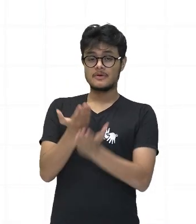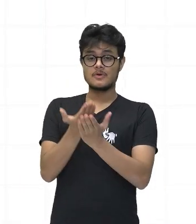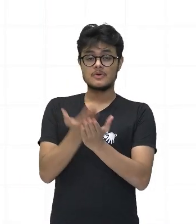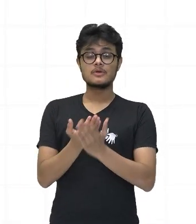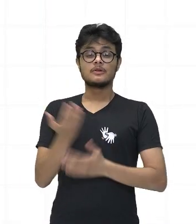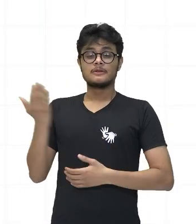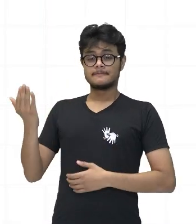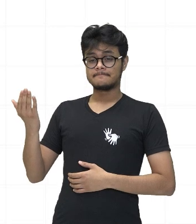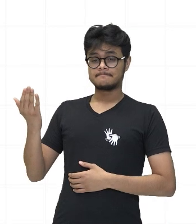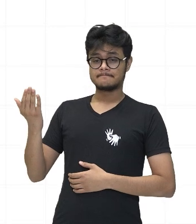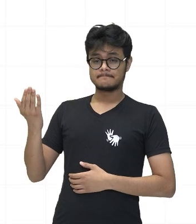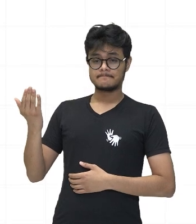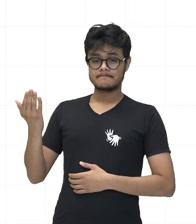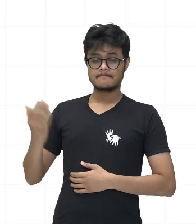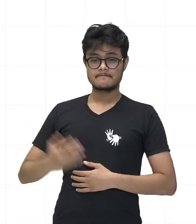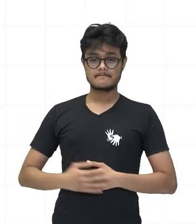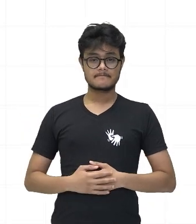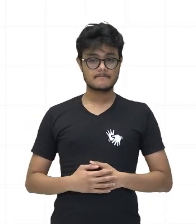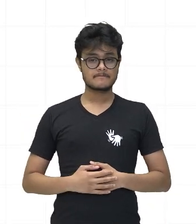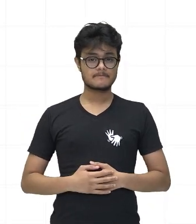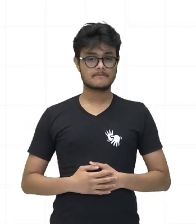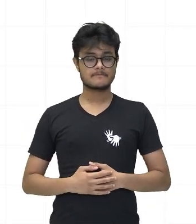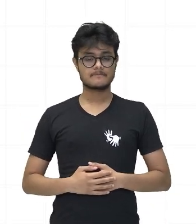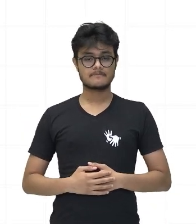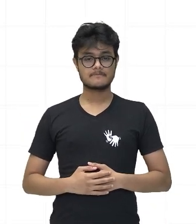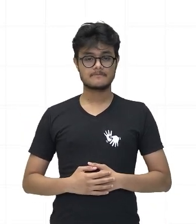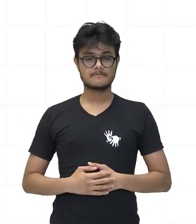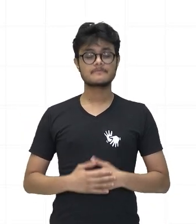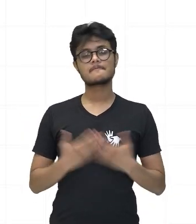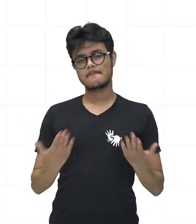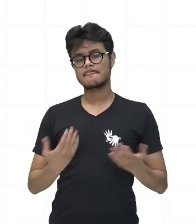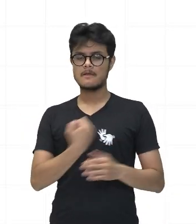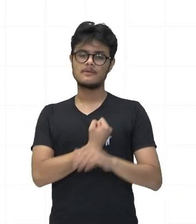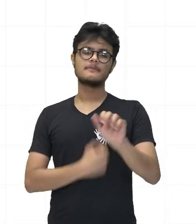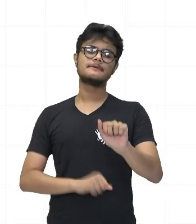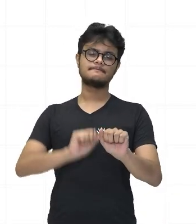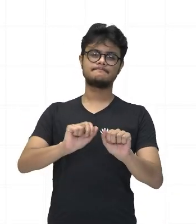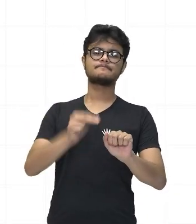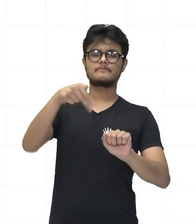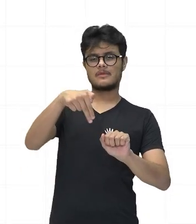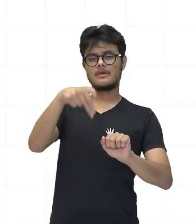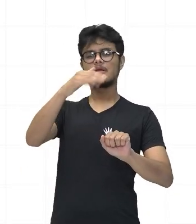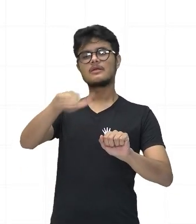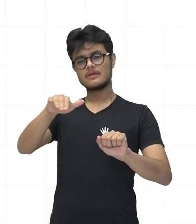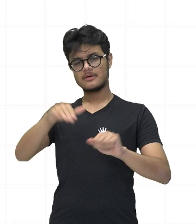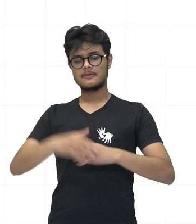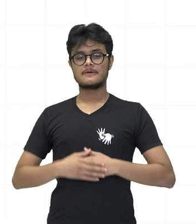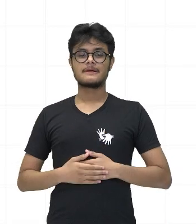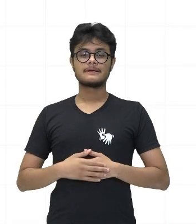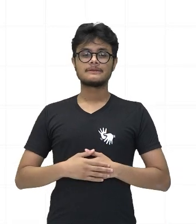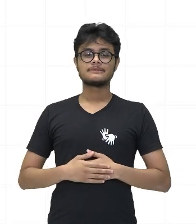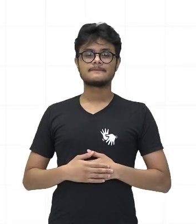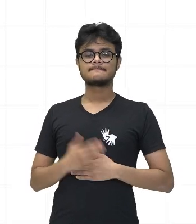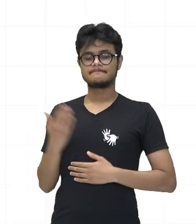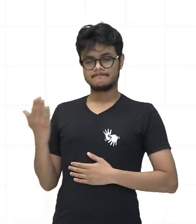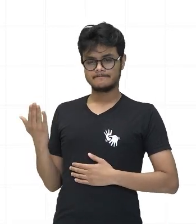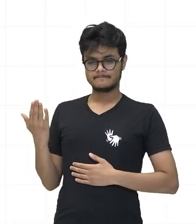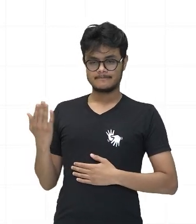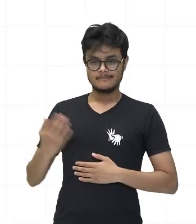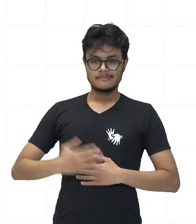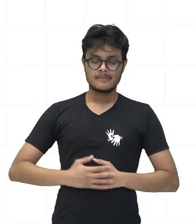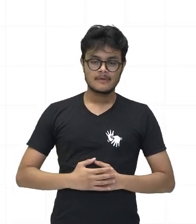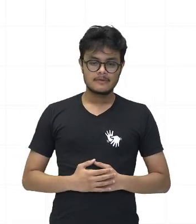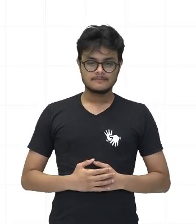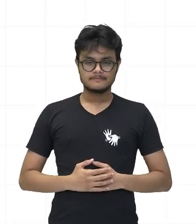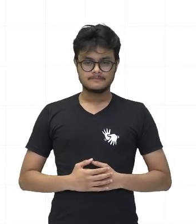de conhecimento, potência com expoentes negativos e fracionários, e no detalhamento, potências com